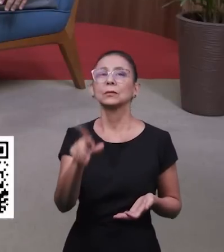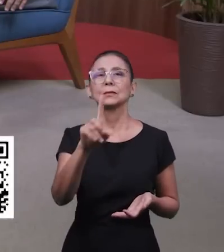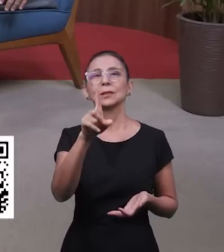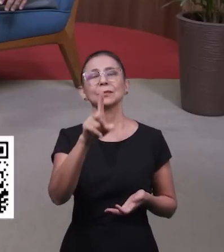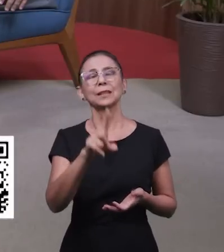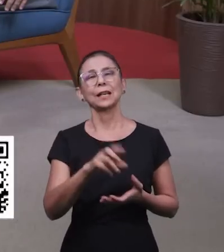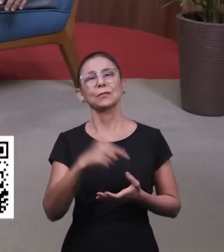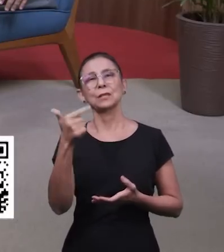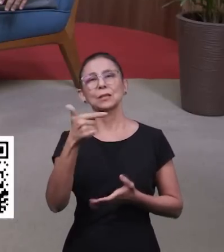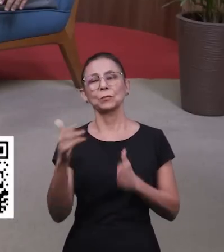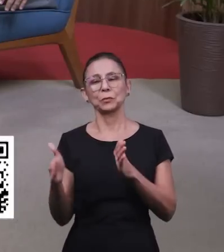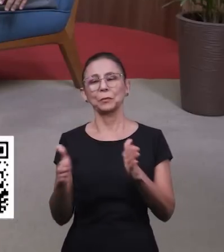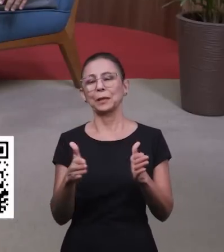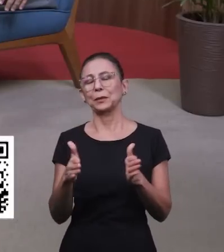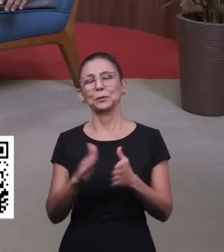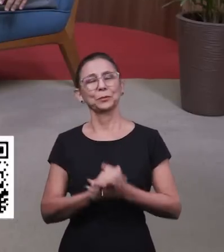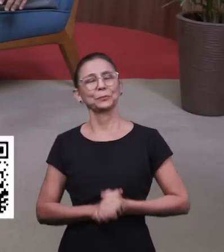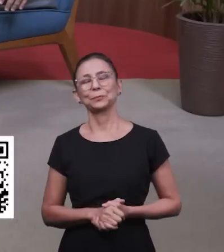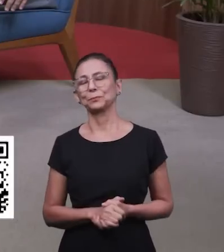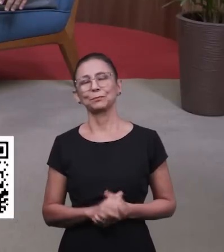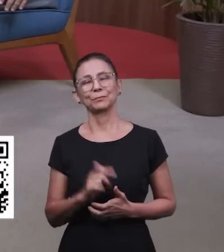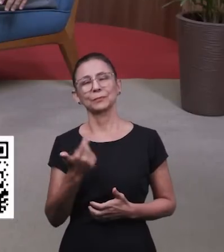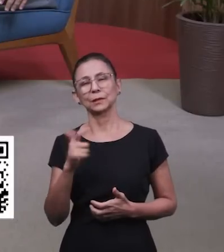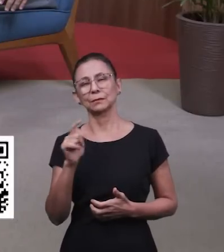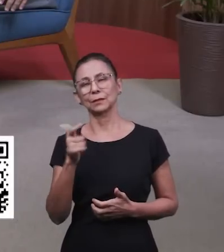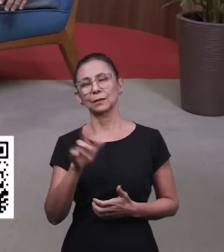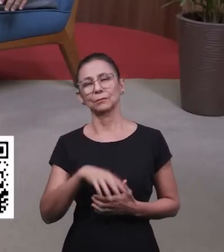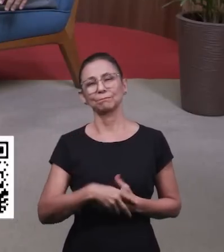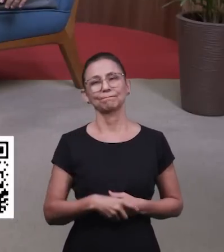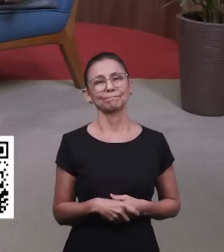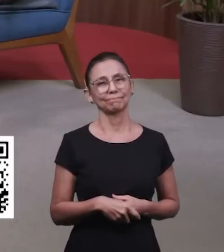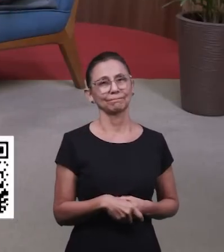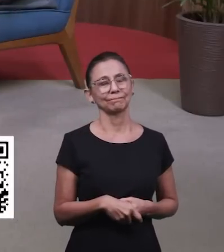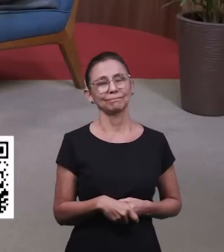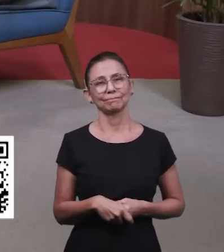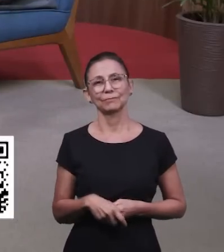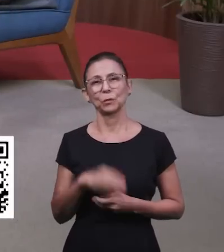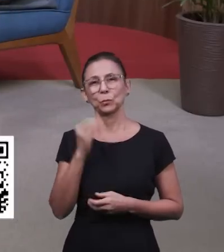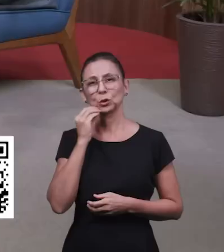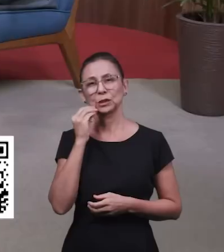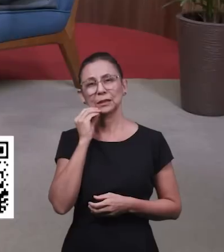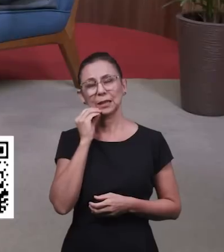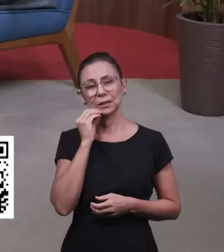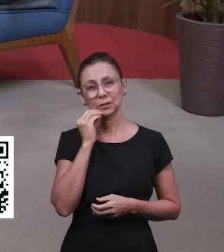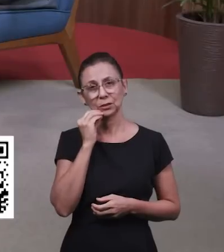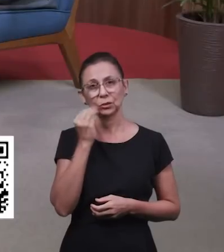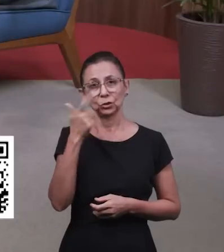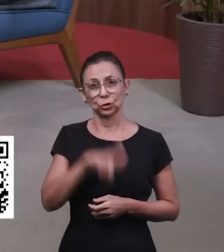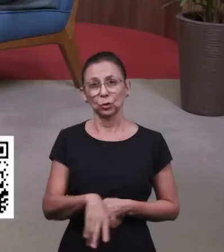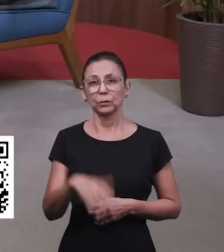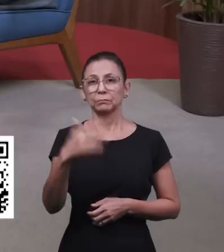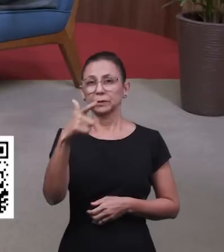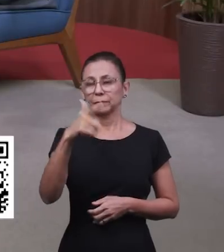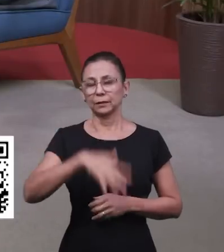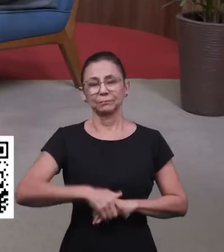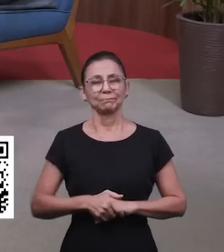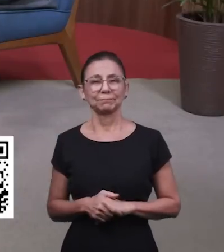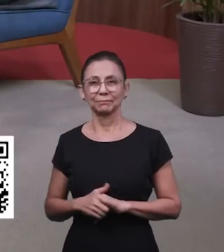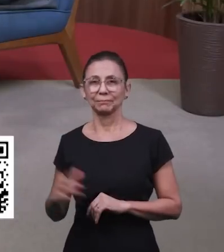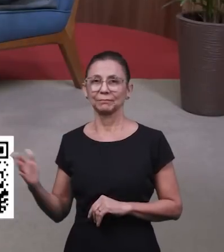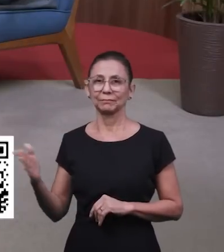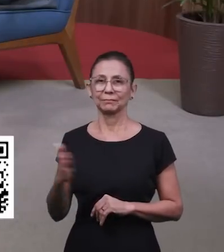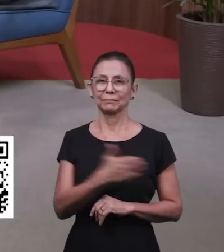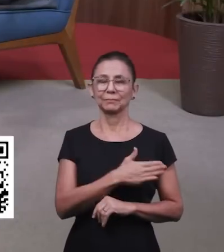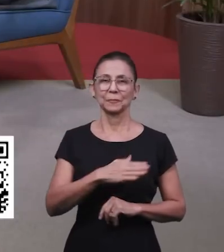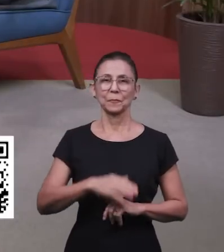Não tem segunda época. Você tem que estar pronto e só a doutrina. Glória a Deus. Bom, vamos ler então o verso 31 do